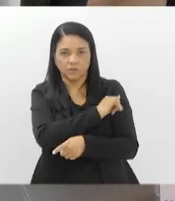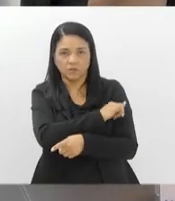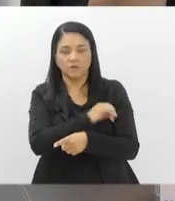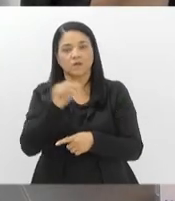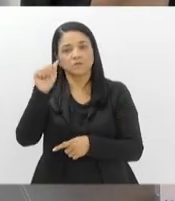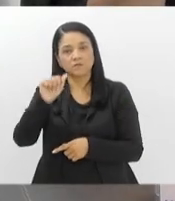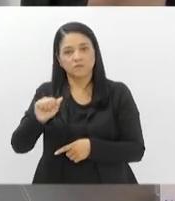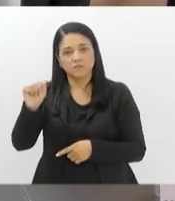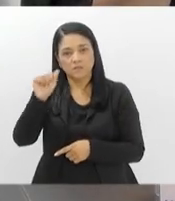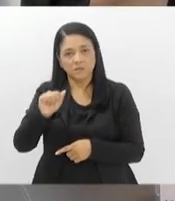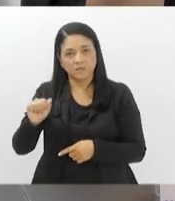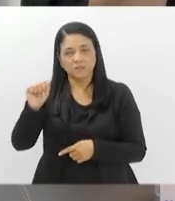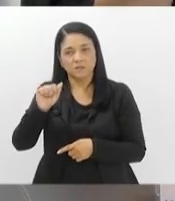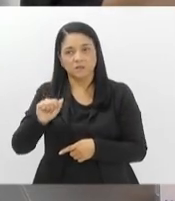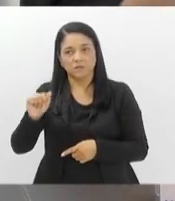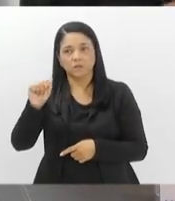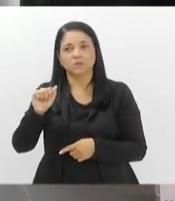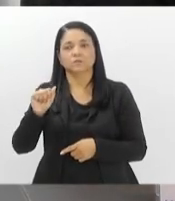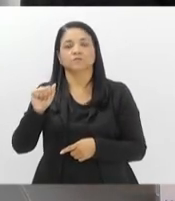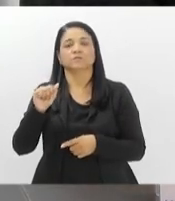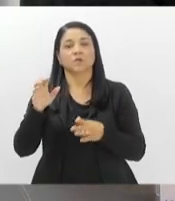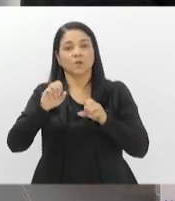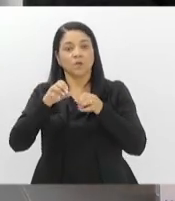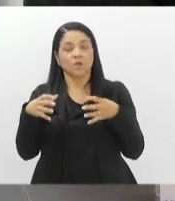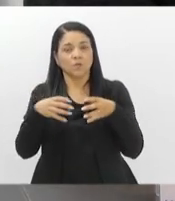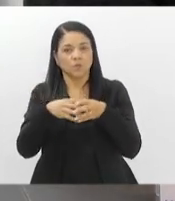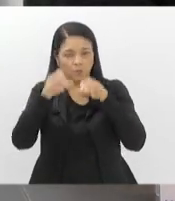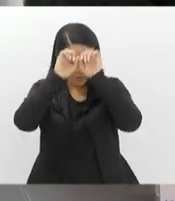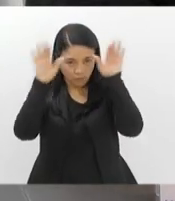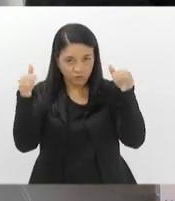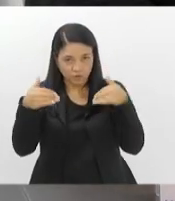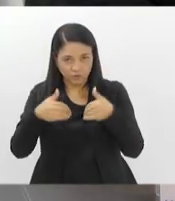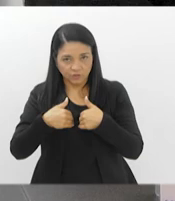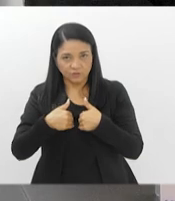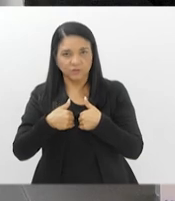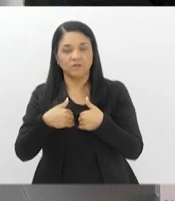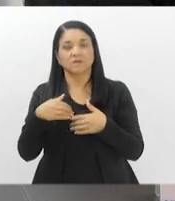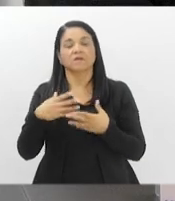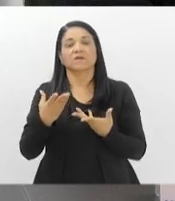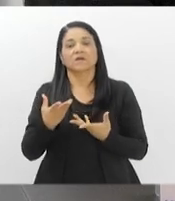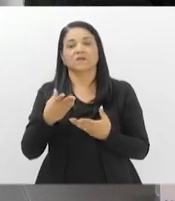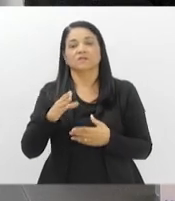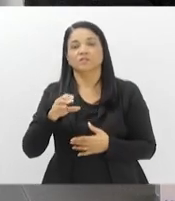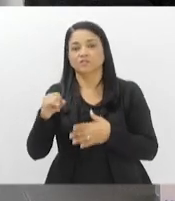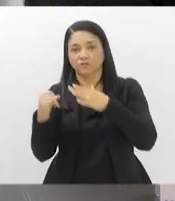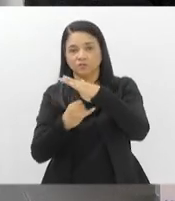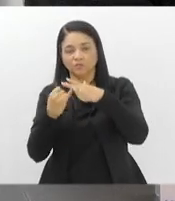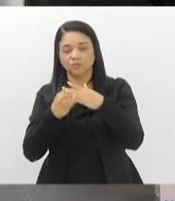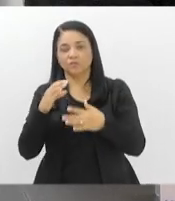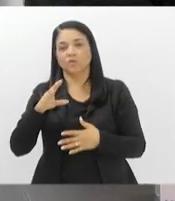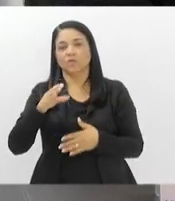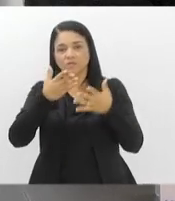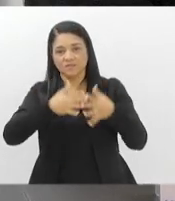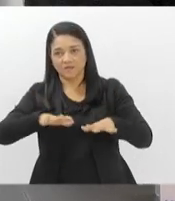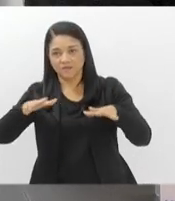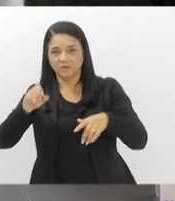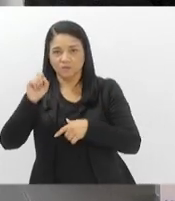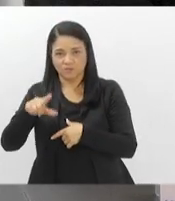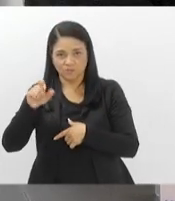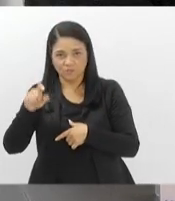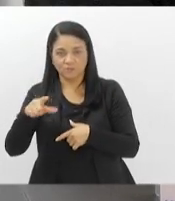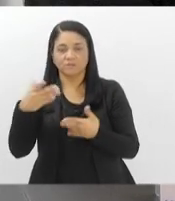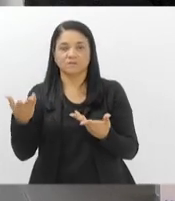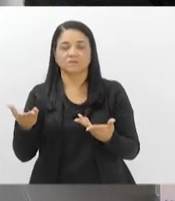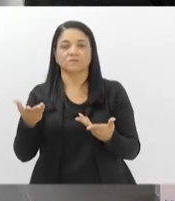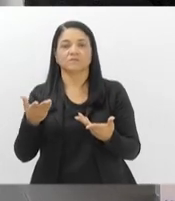Associação nenhum direito a menos grupo autista com dignidade Instituto oceno Azul OAB eh incluindo Inclusive